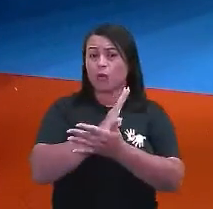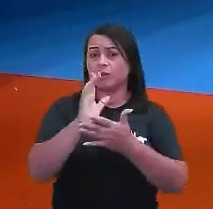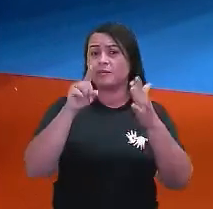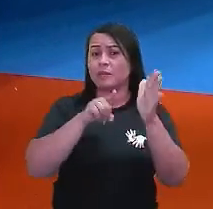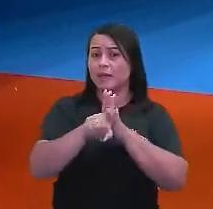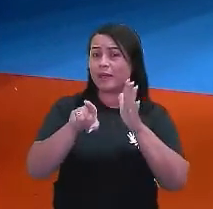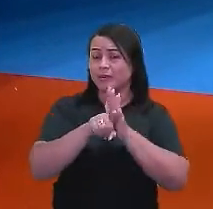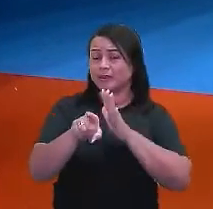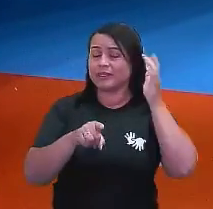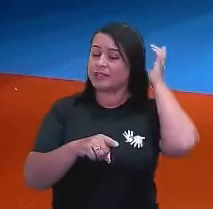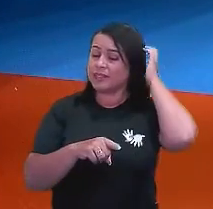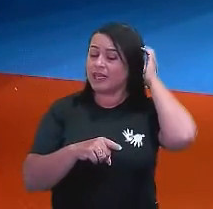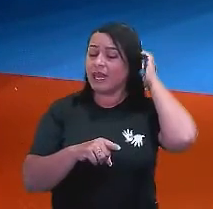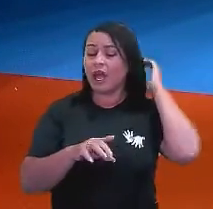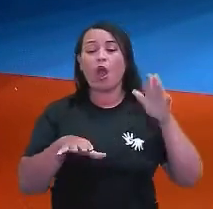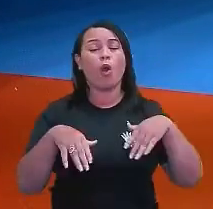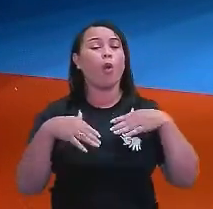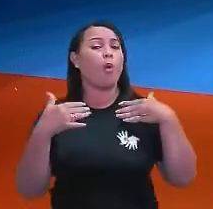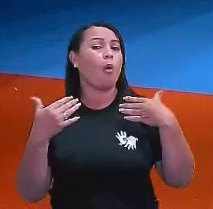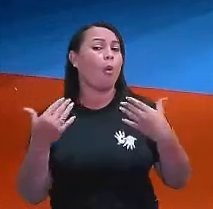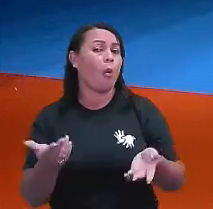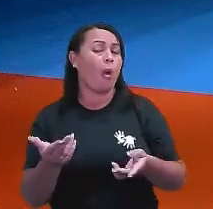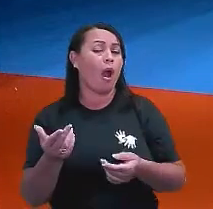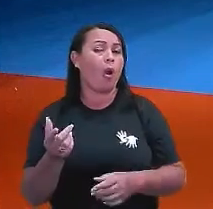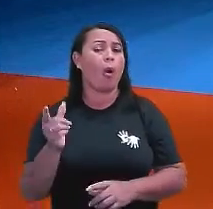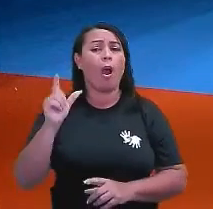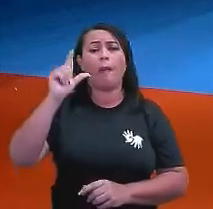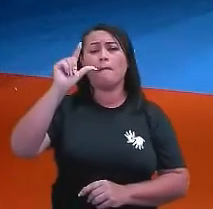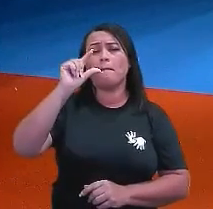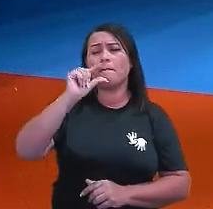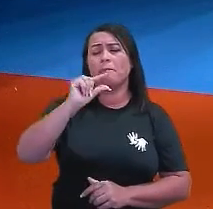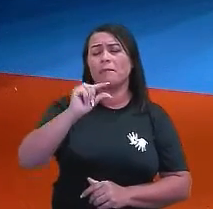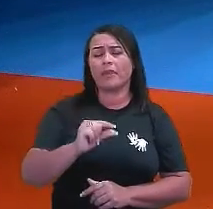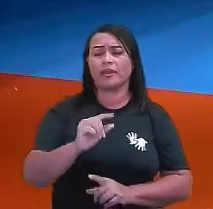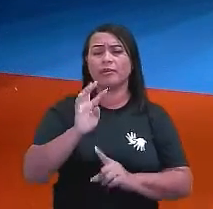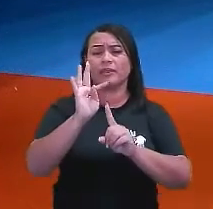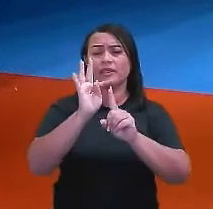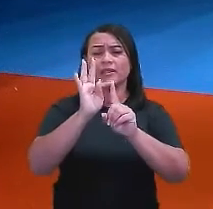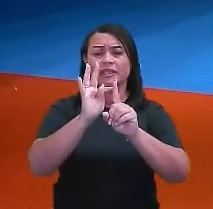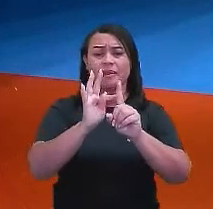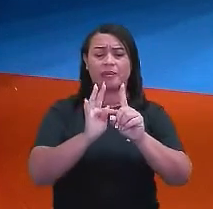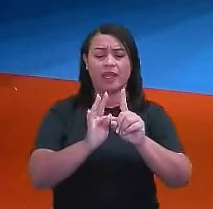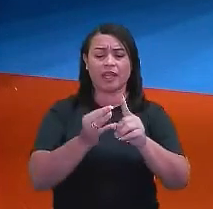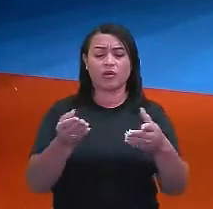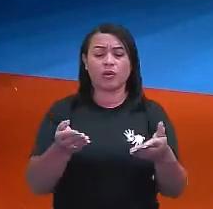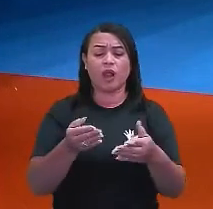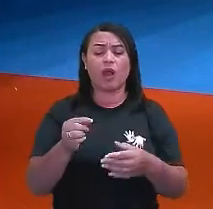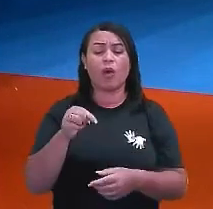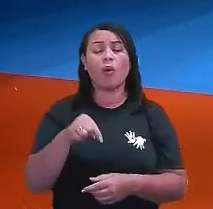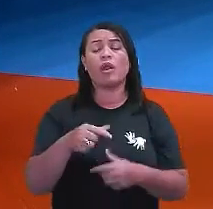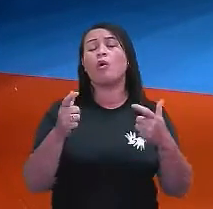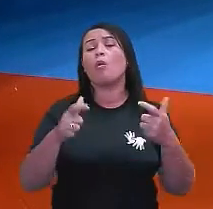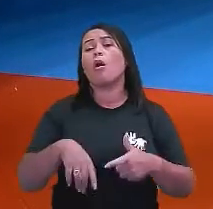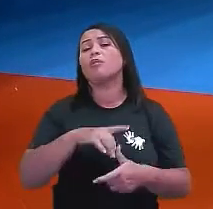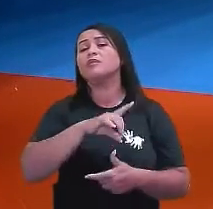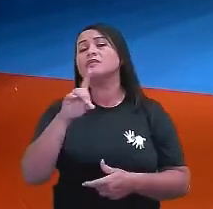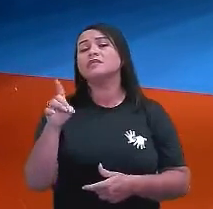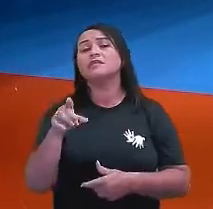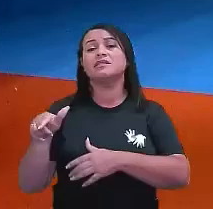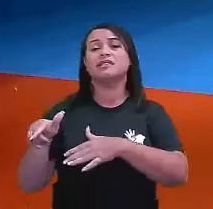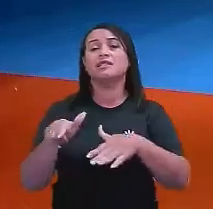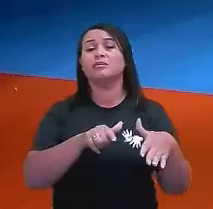fazer. Qual foi a menor medida de temperatura registrada nessa semana? E em qual dia da